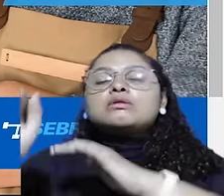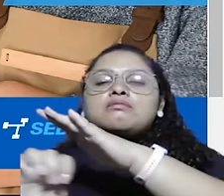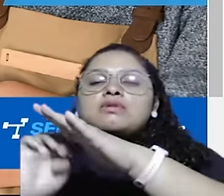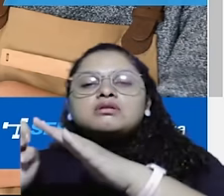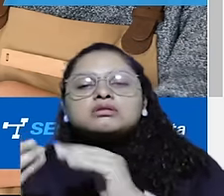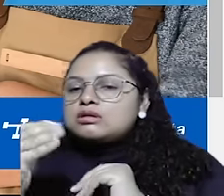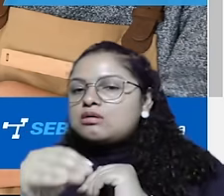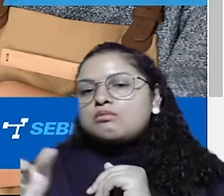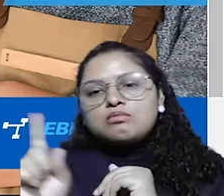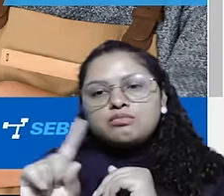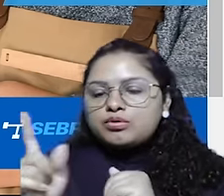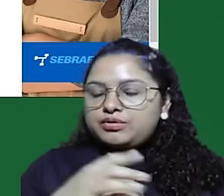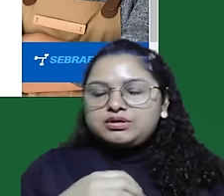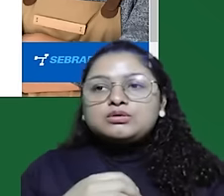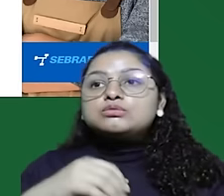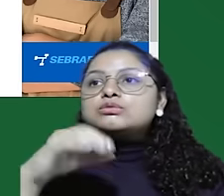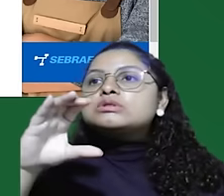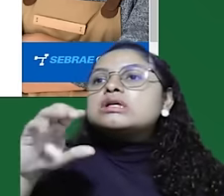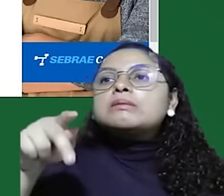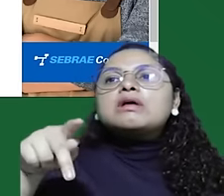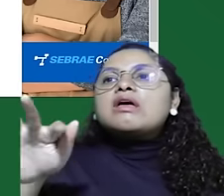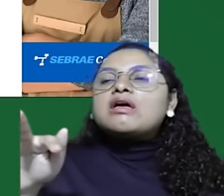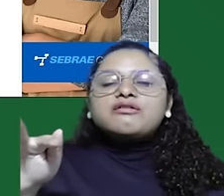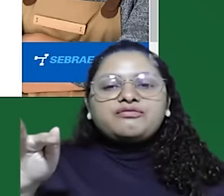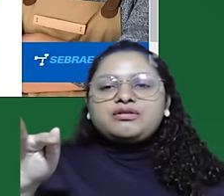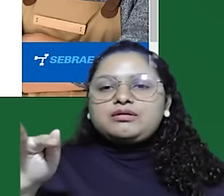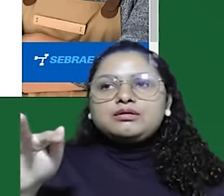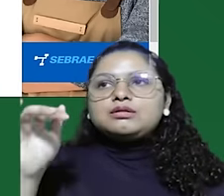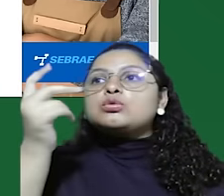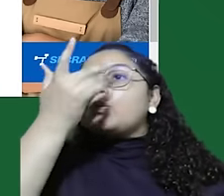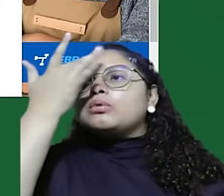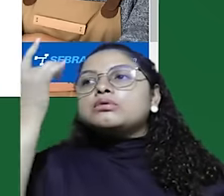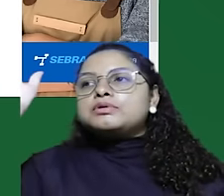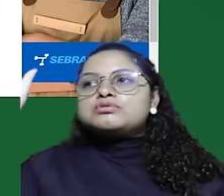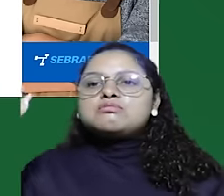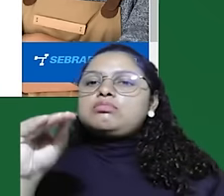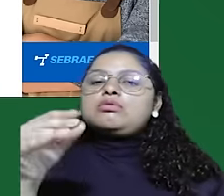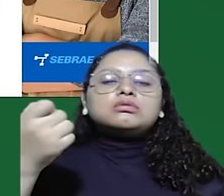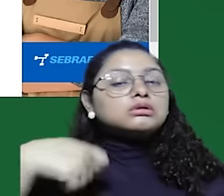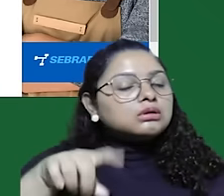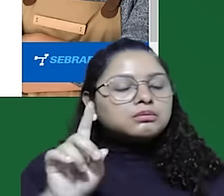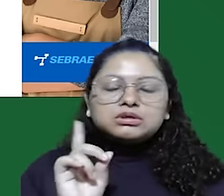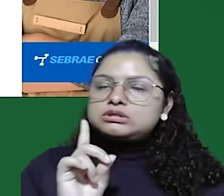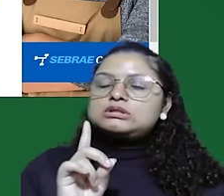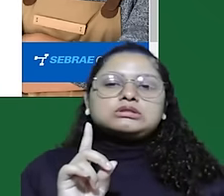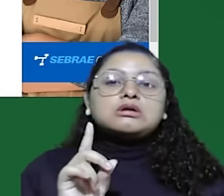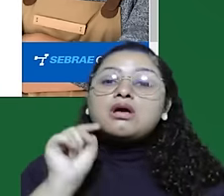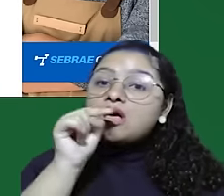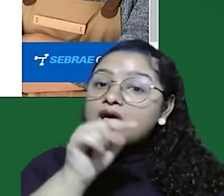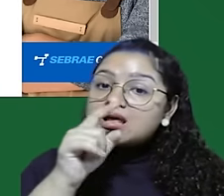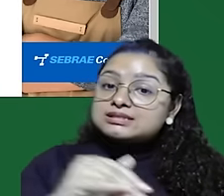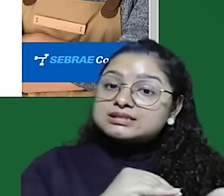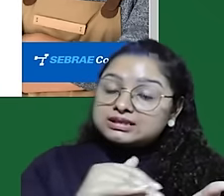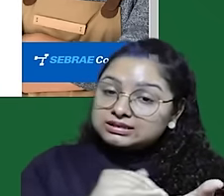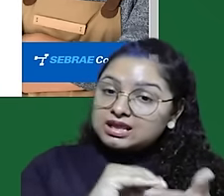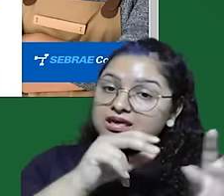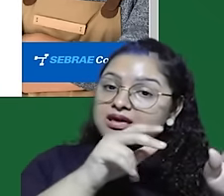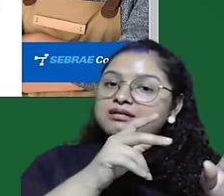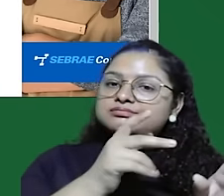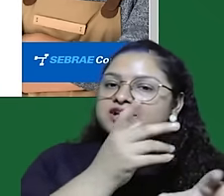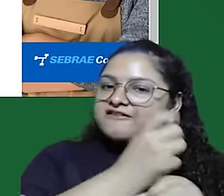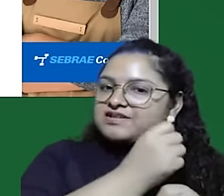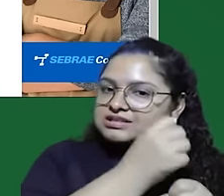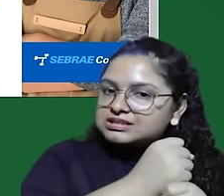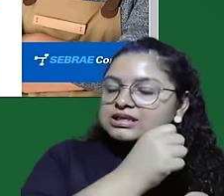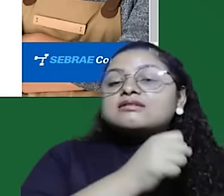aqui o número do CPF né do destinatário não precisa colocar a própria Secretaria da Fazenda já se incumbe